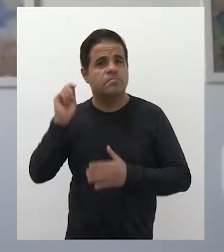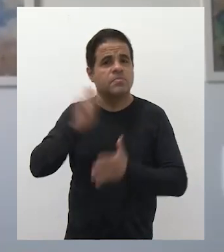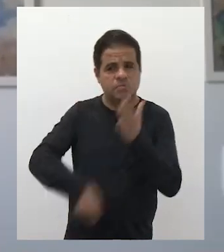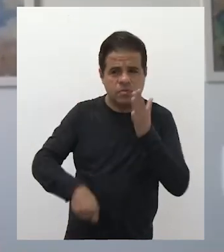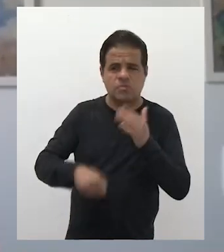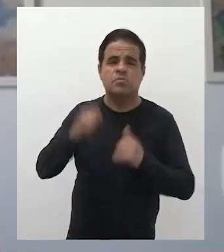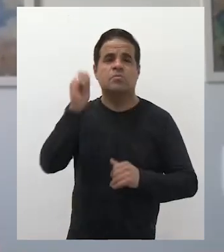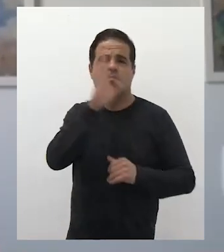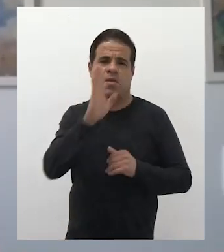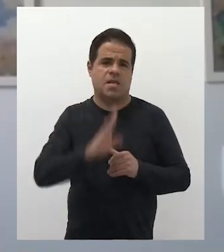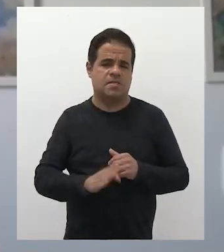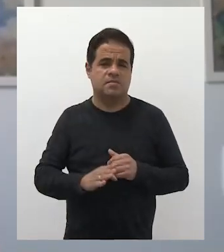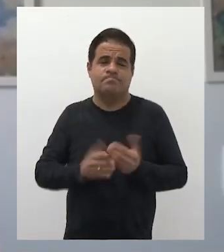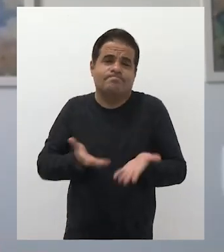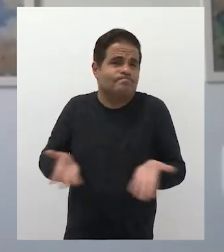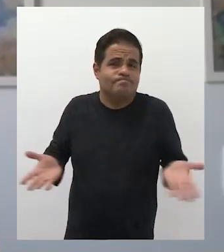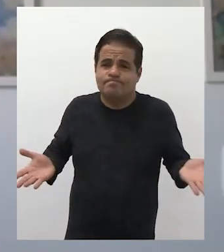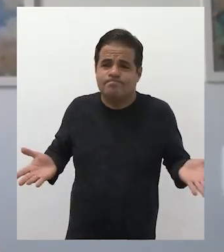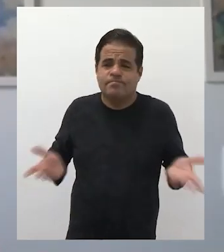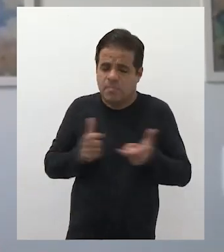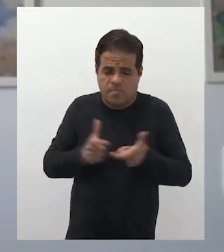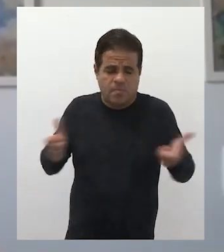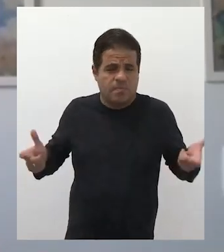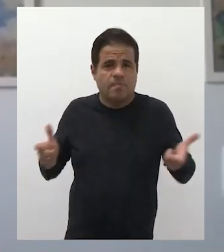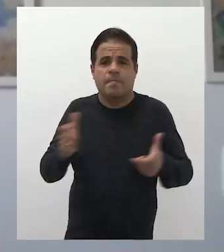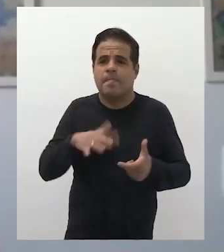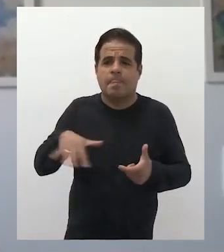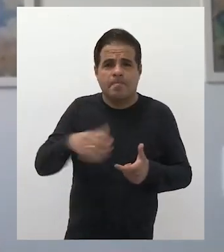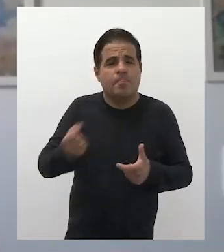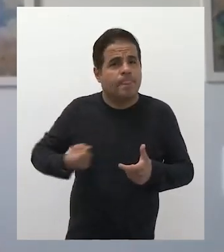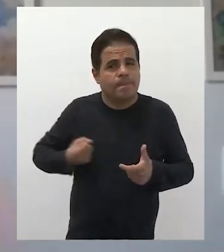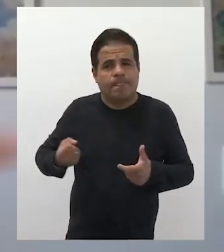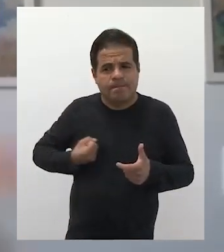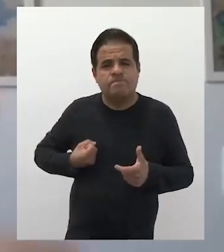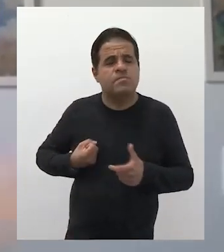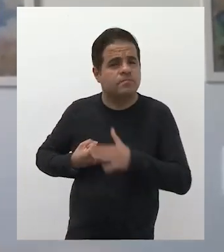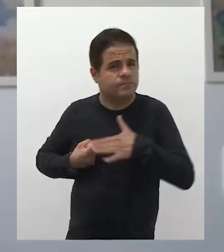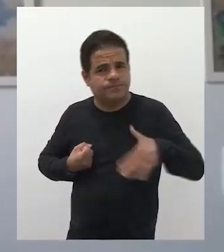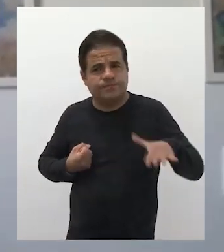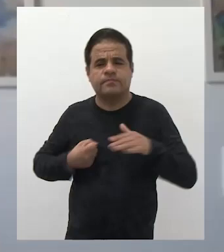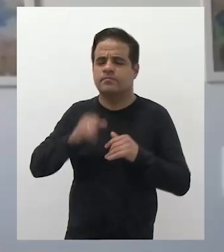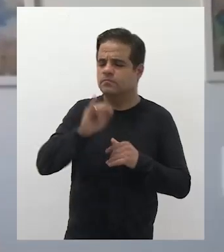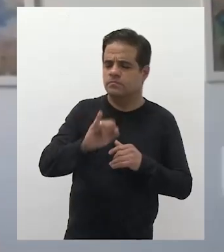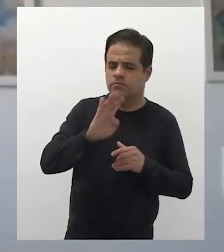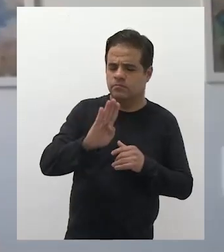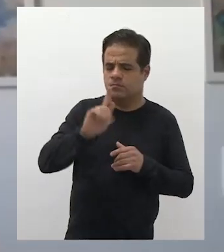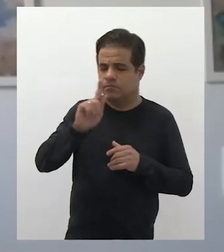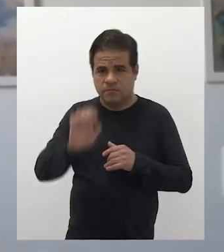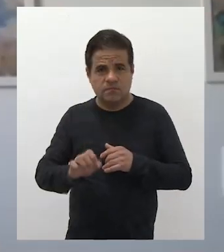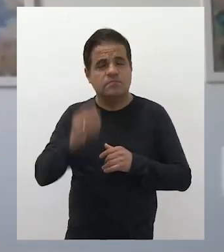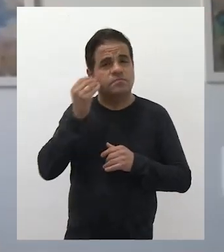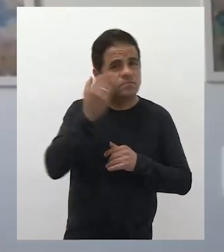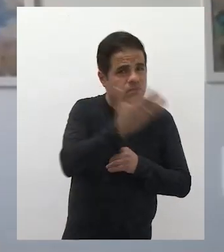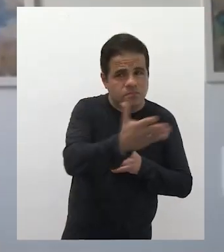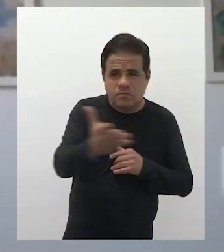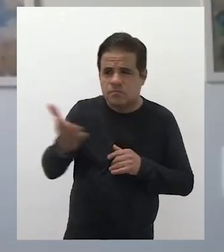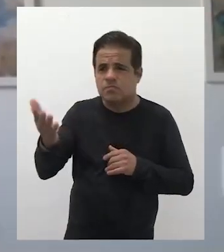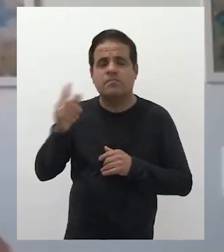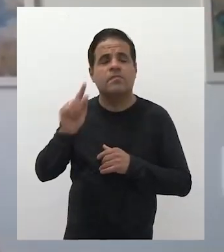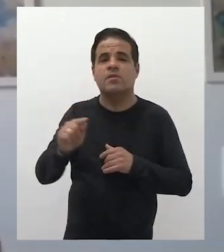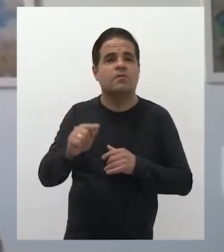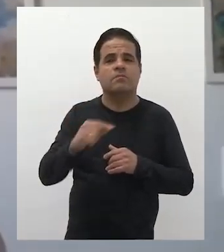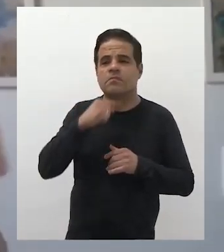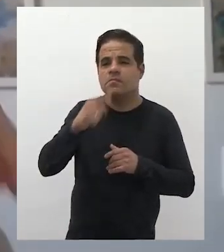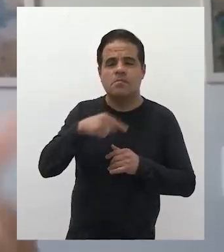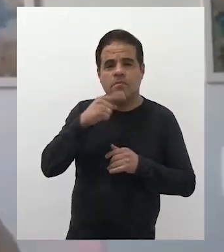Brasil. Pessoal, a maior parte dos números, assim, do IBGE, as pesquisas mostram que não